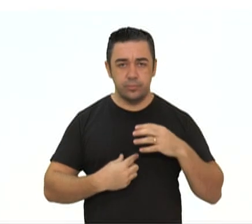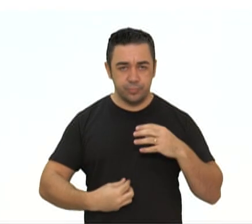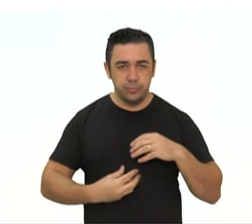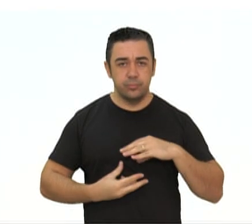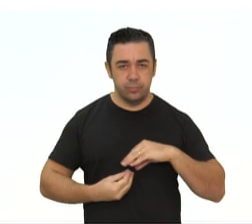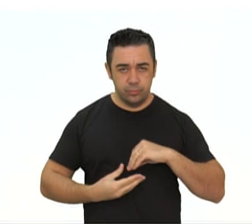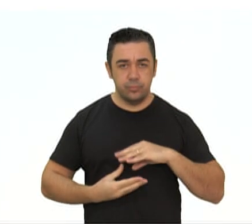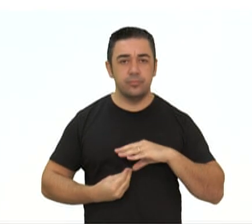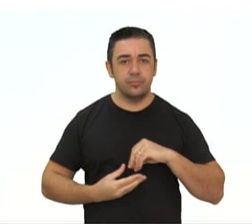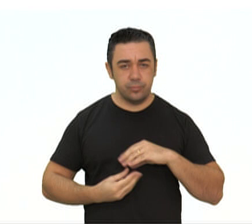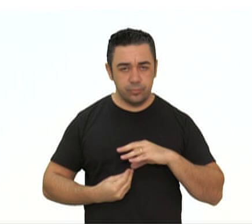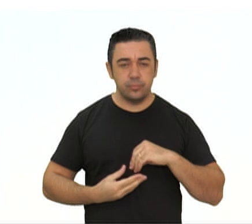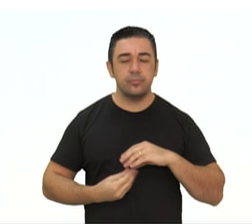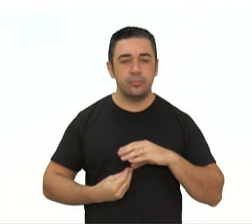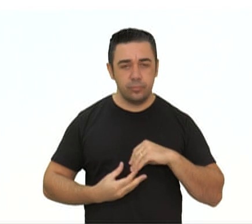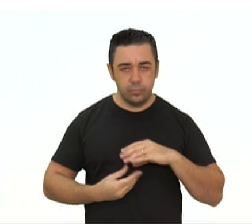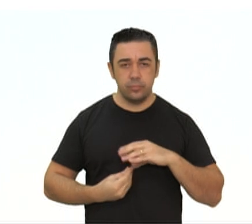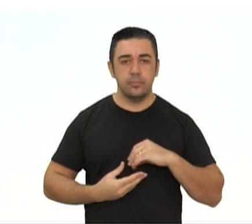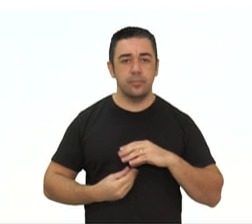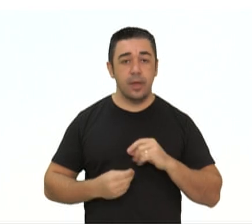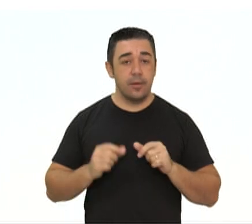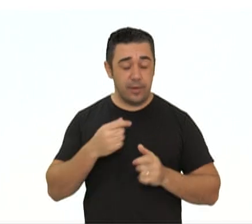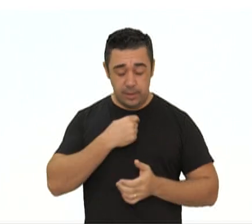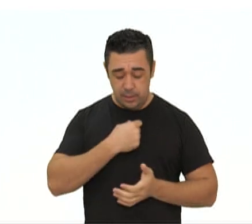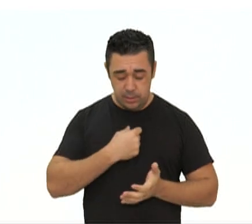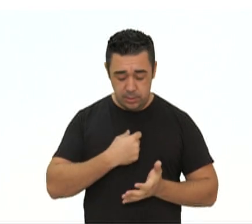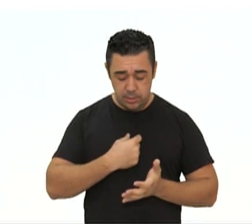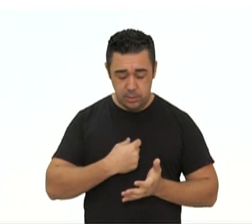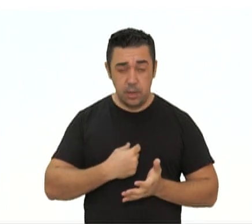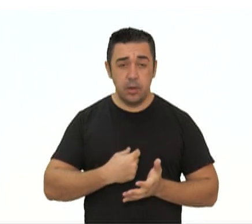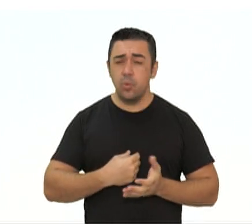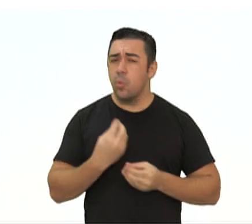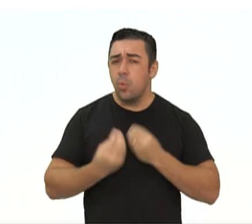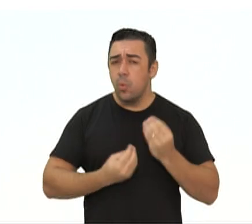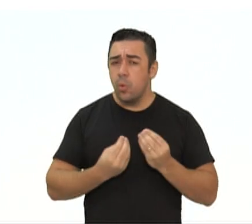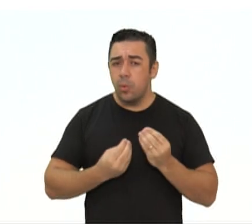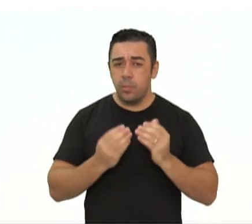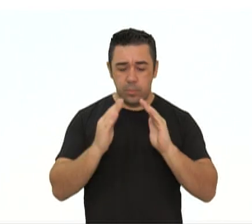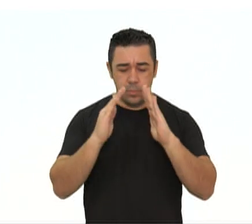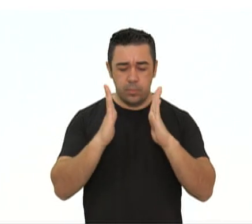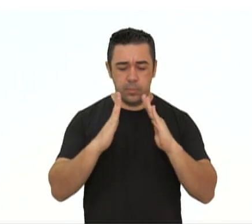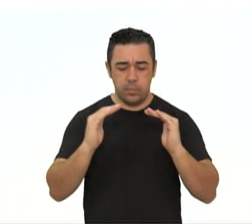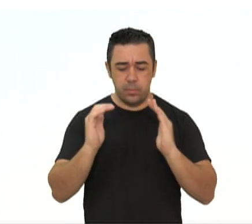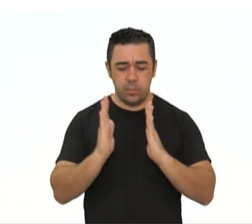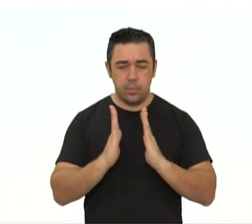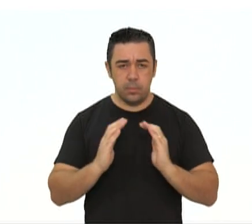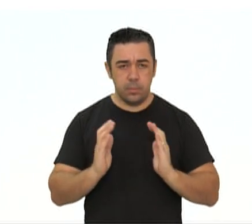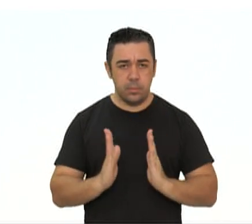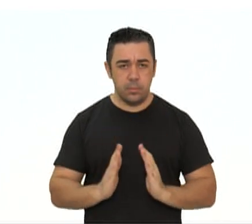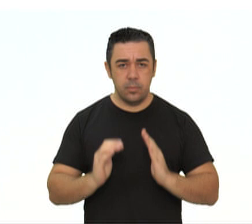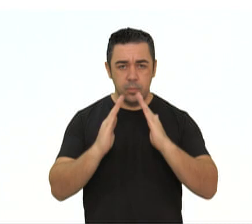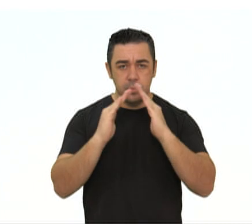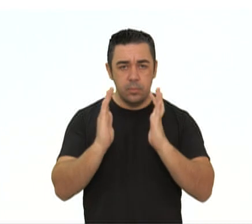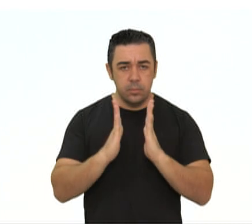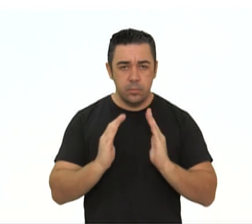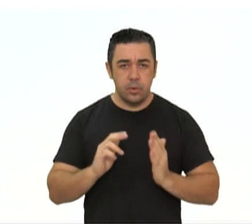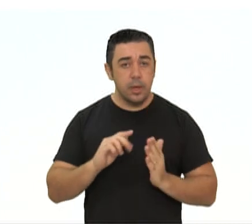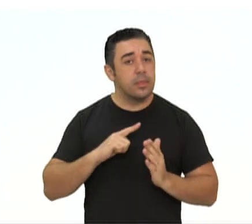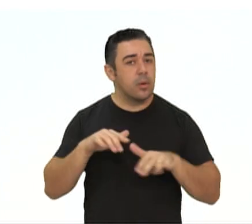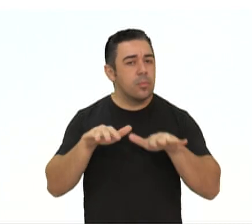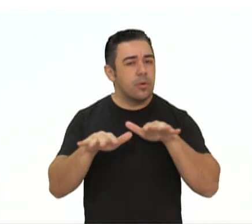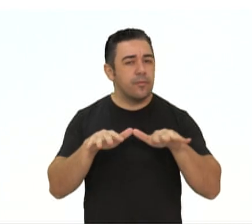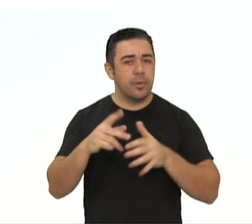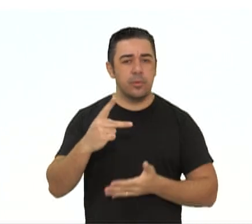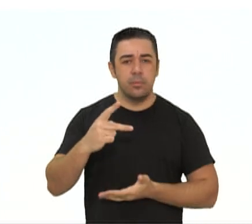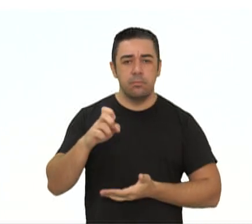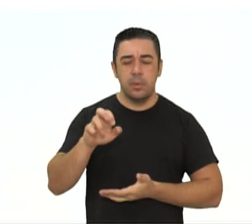vai descendo pelo esôfago através de contrações, que são movimentos chamados de peristálticos. Nós